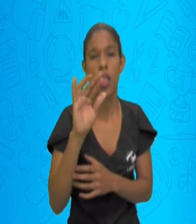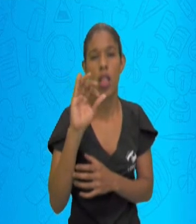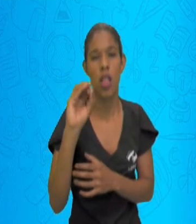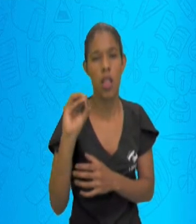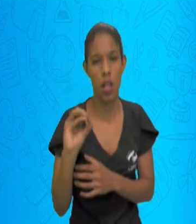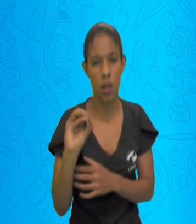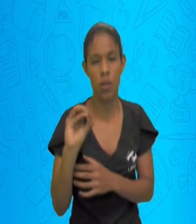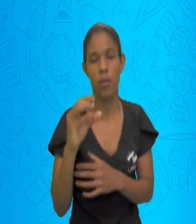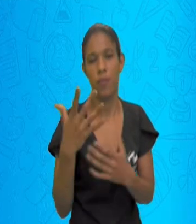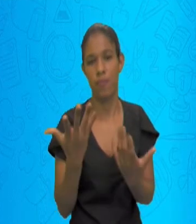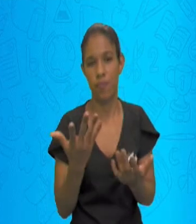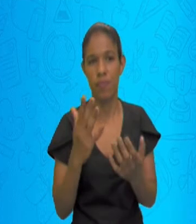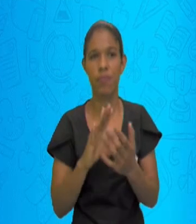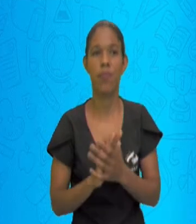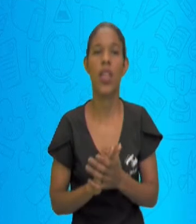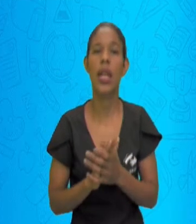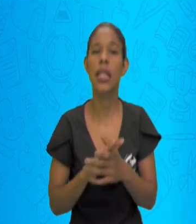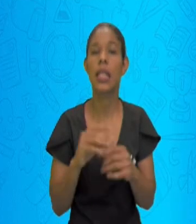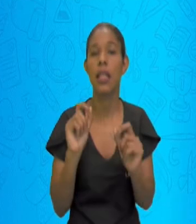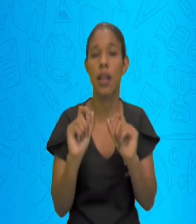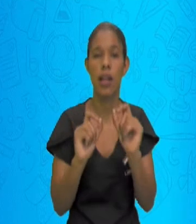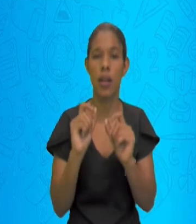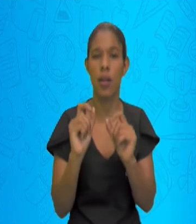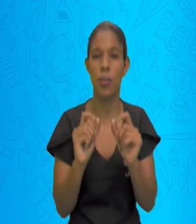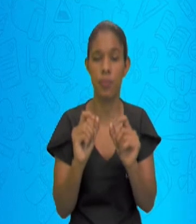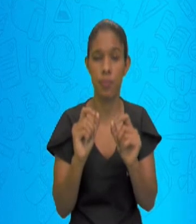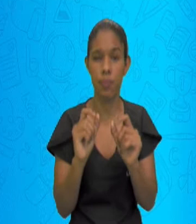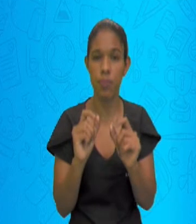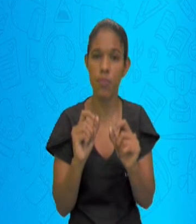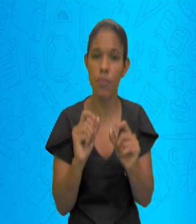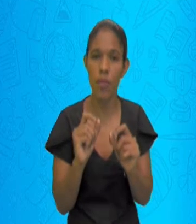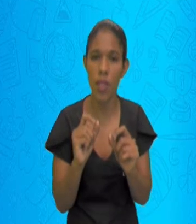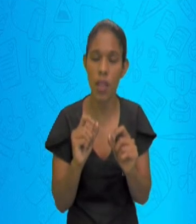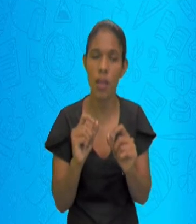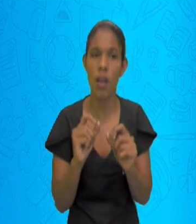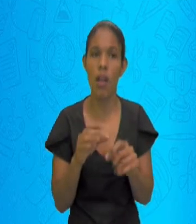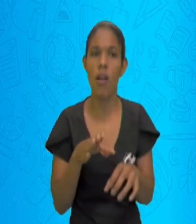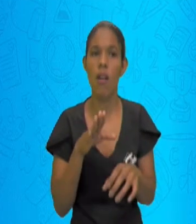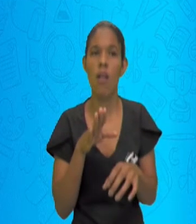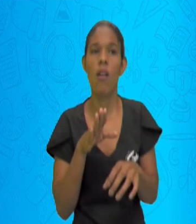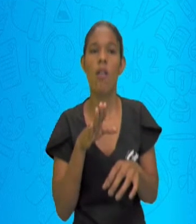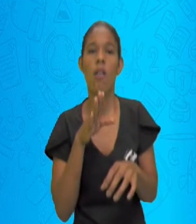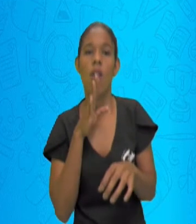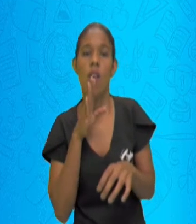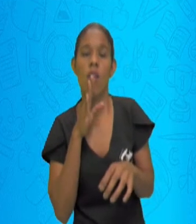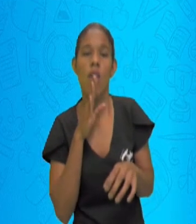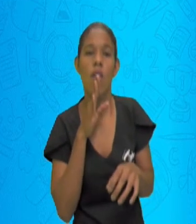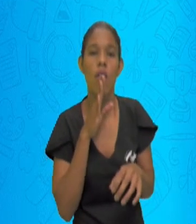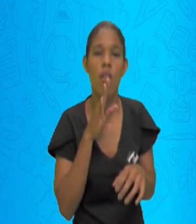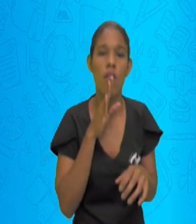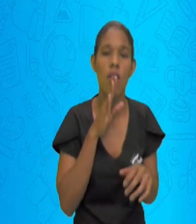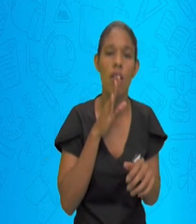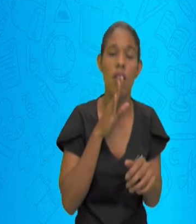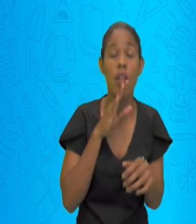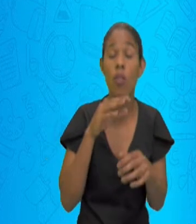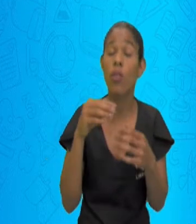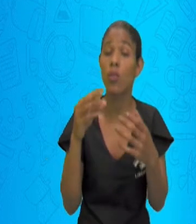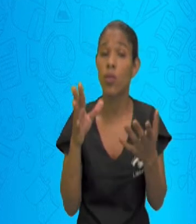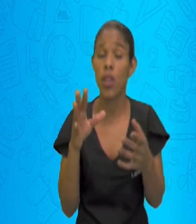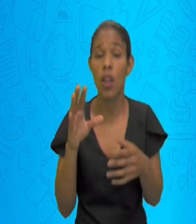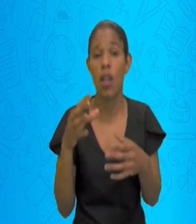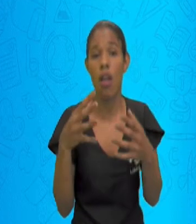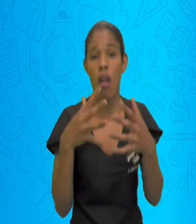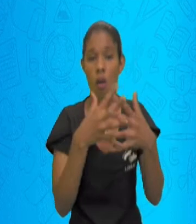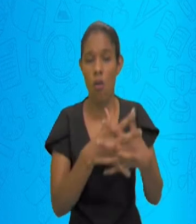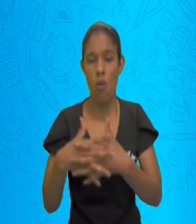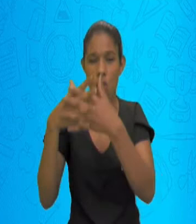na lateral. O trio elétrico conheceria a transformação em 1979, quando Moraes Moreira adicionou